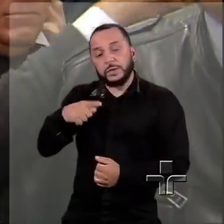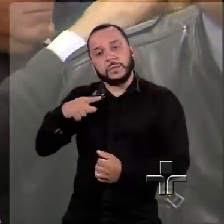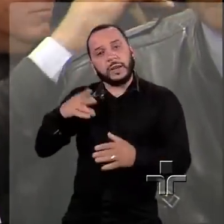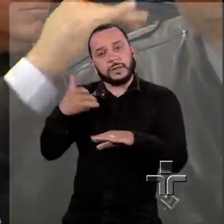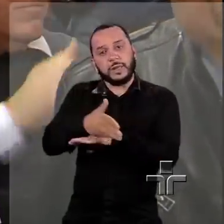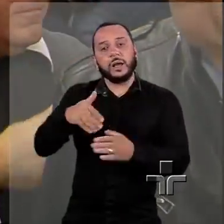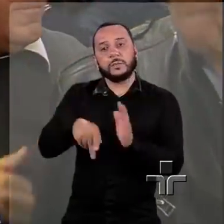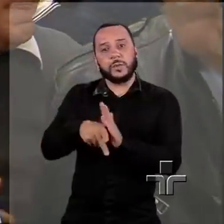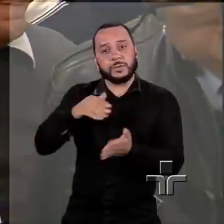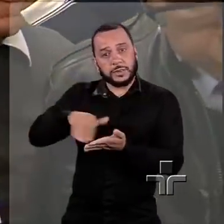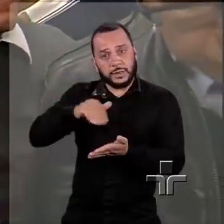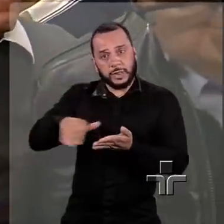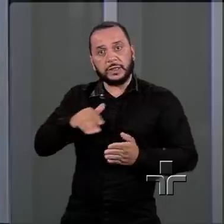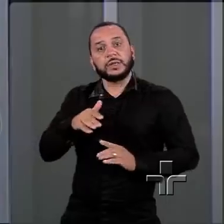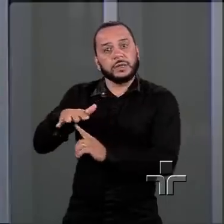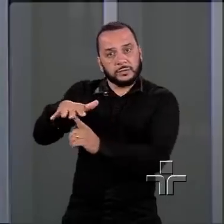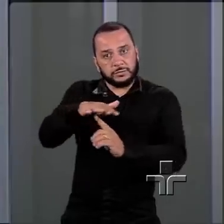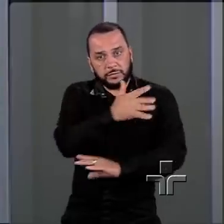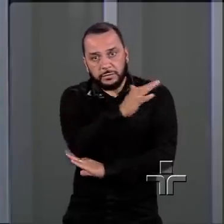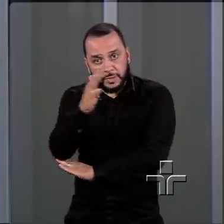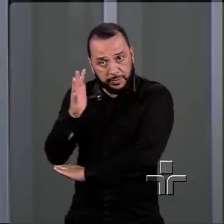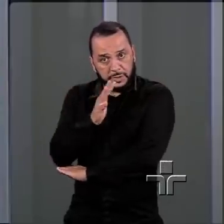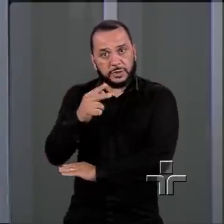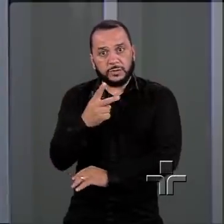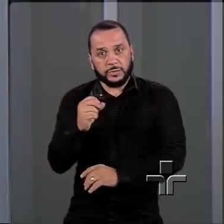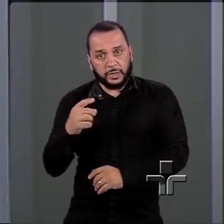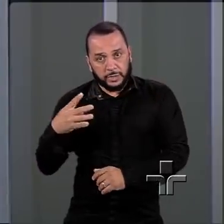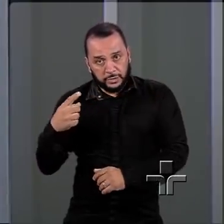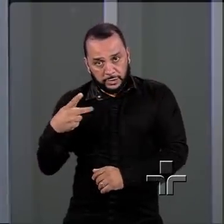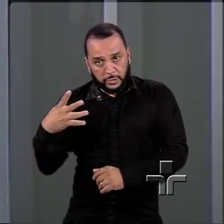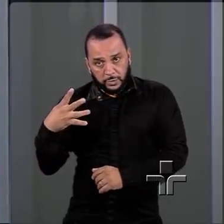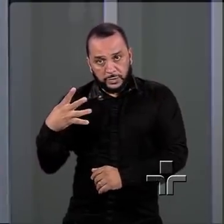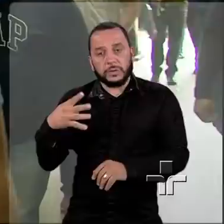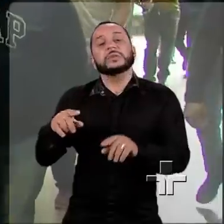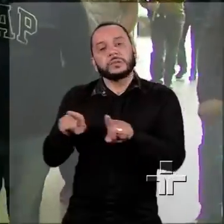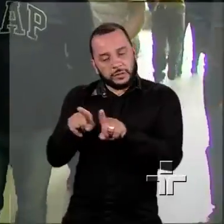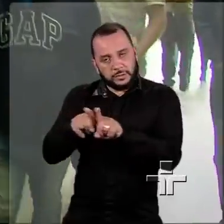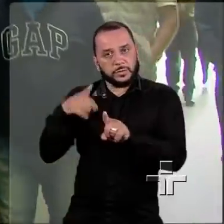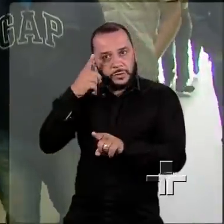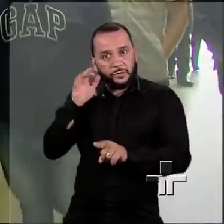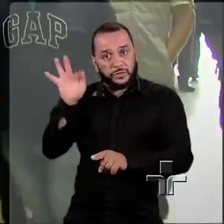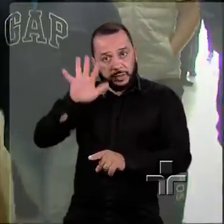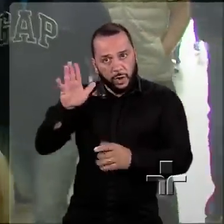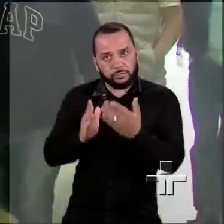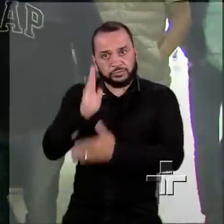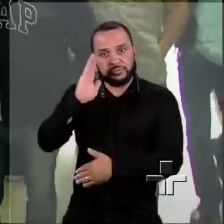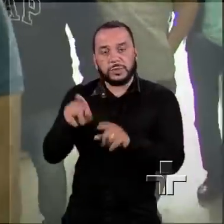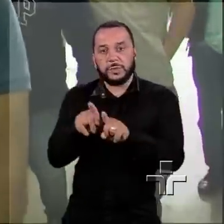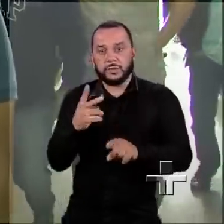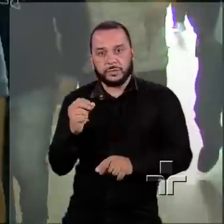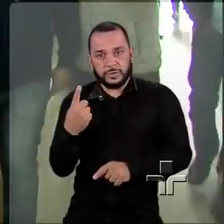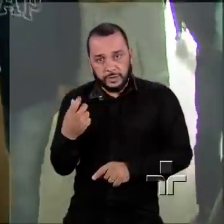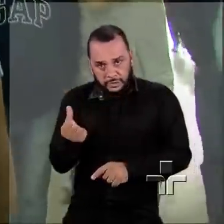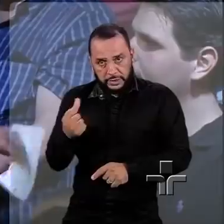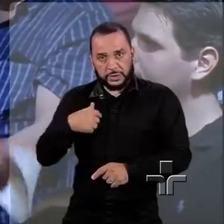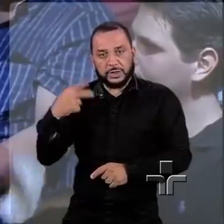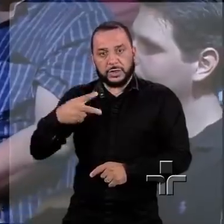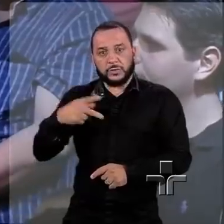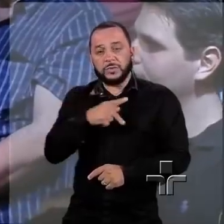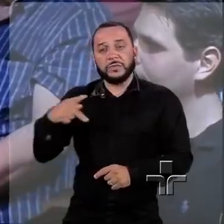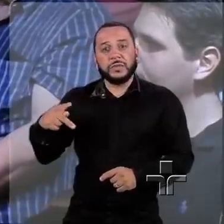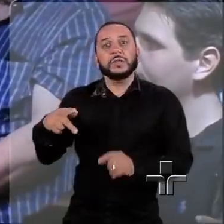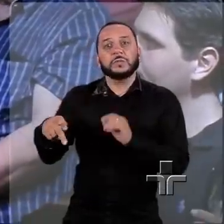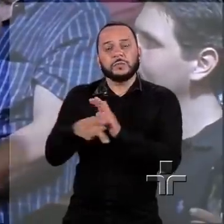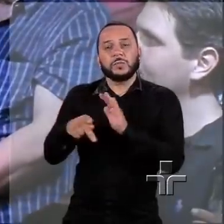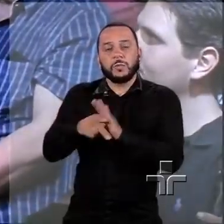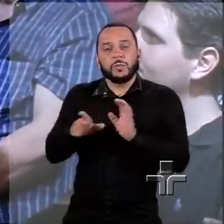assumir a Secretaria do Meio Ambiente. Em 2014, foi eleito deputado federal. Em 2016, integrou como vice-prefeito a chapa